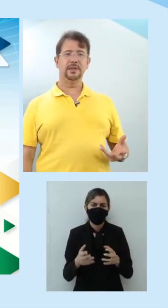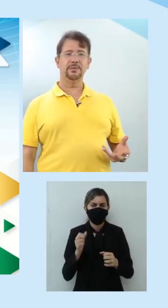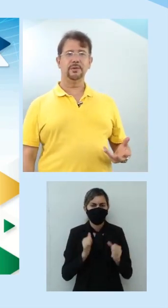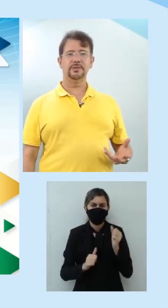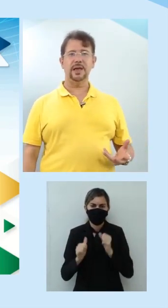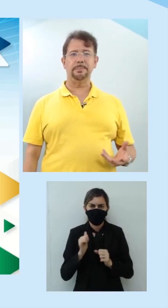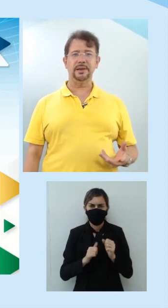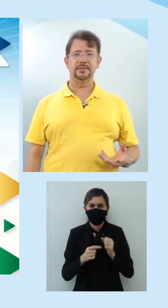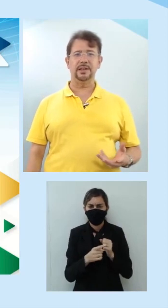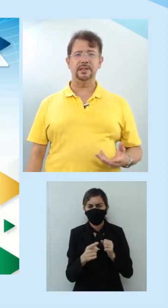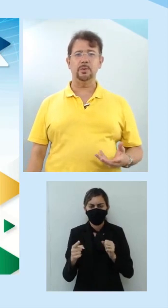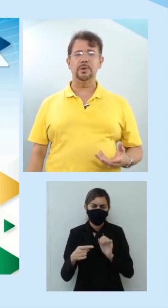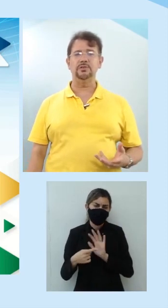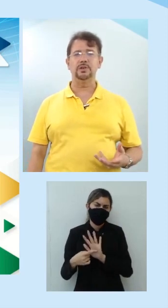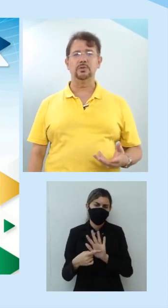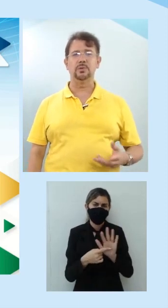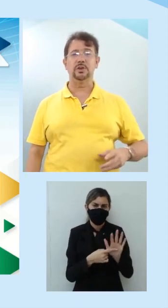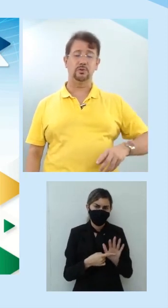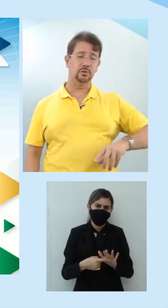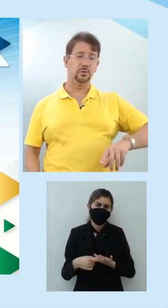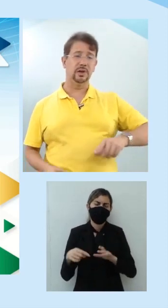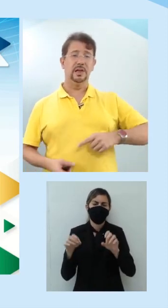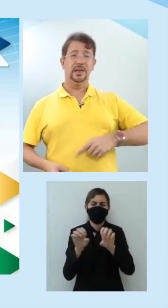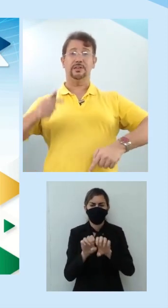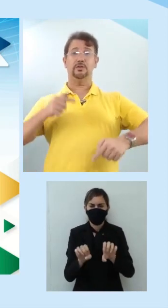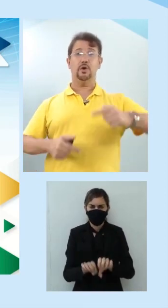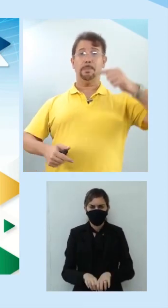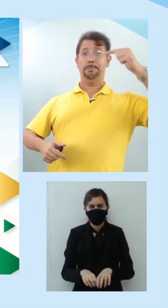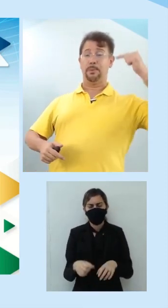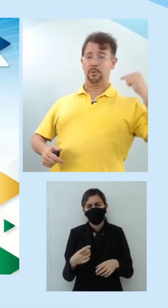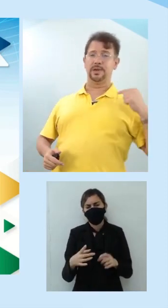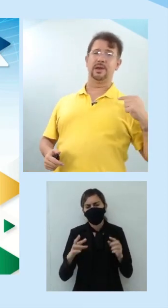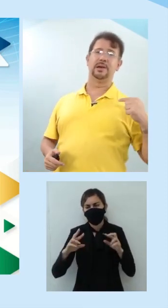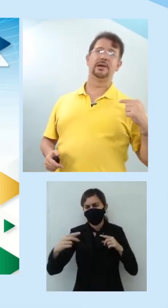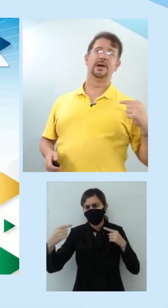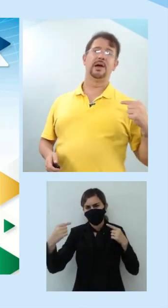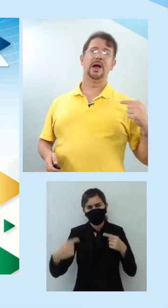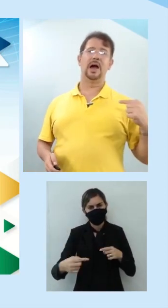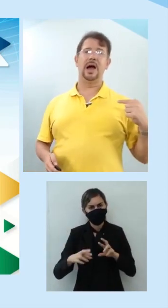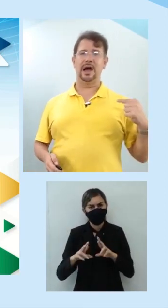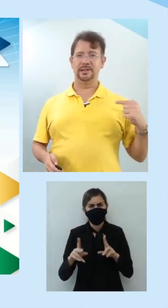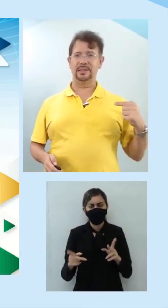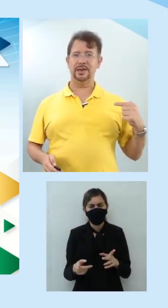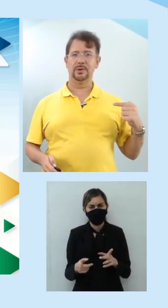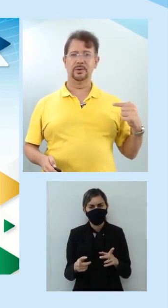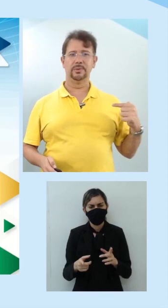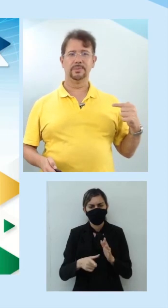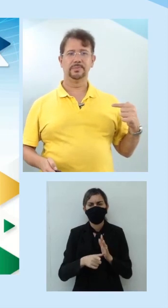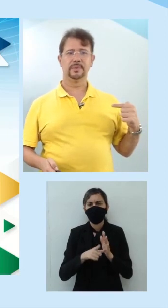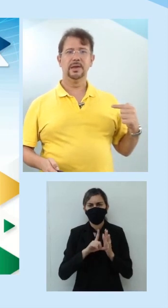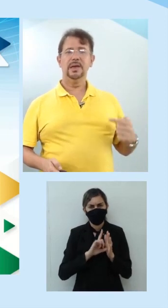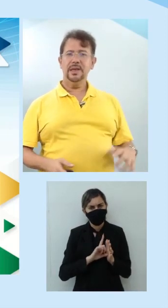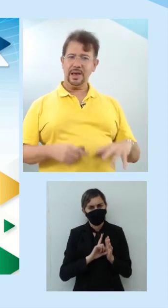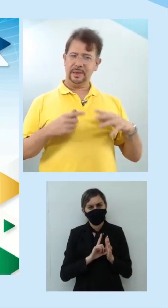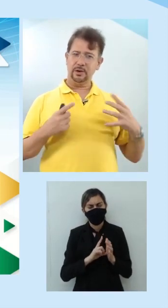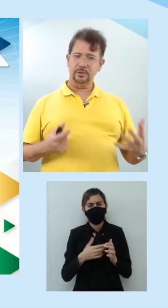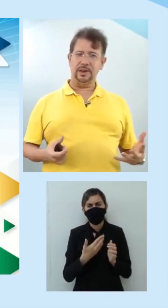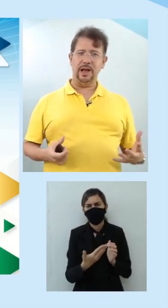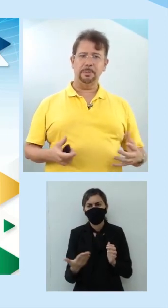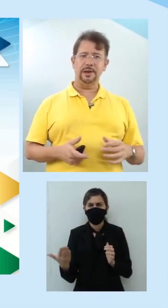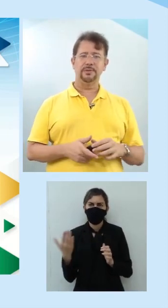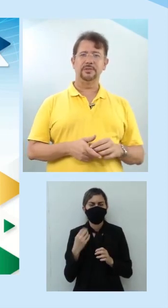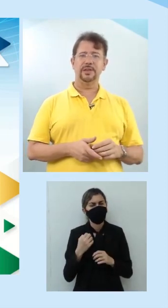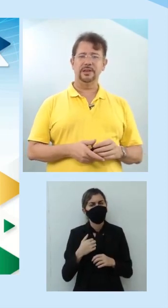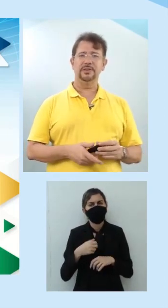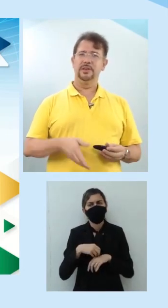expectativa de que você apresenta uma estrutura que se oponha à anterior. E aqui